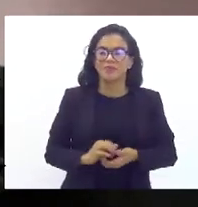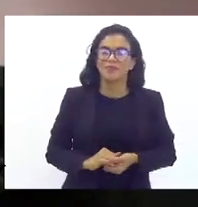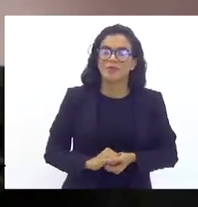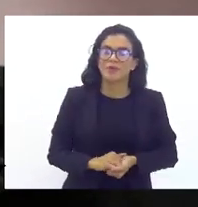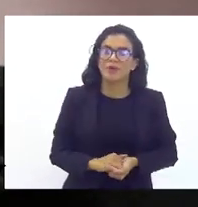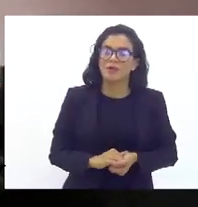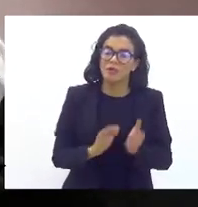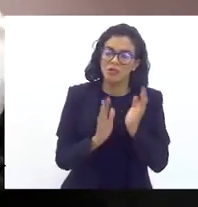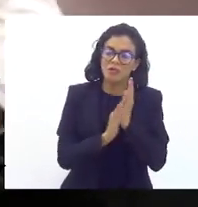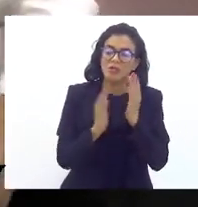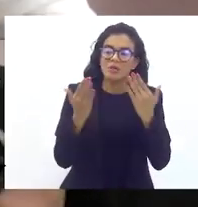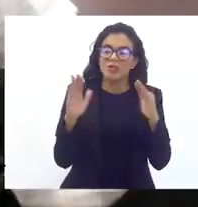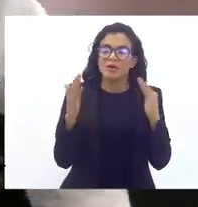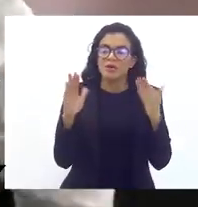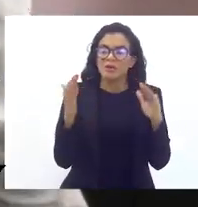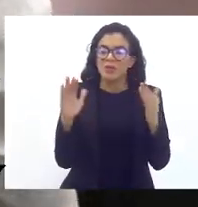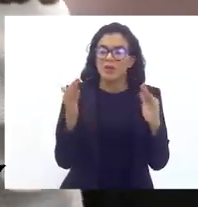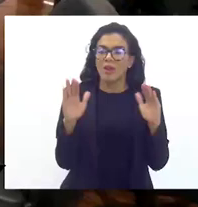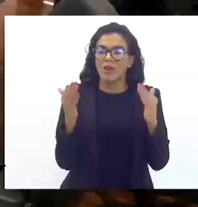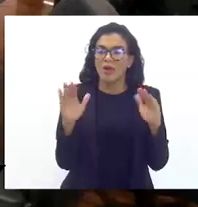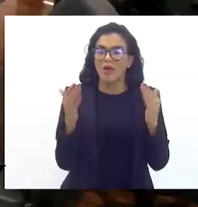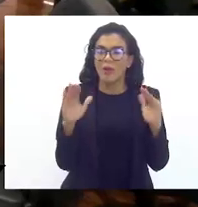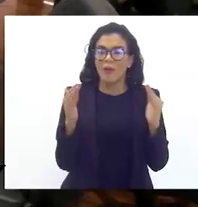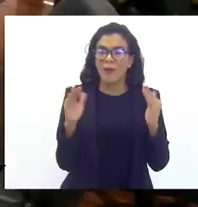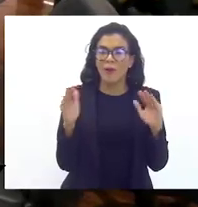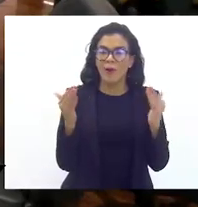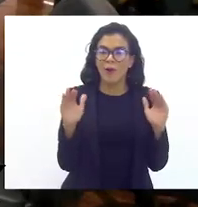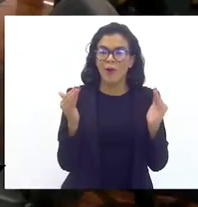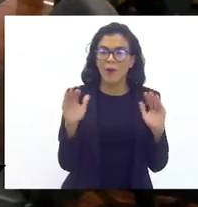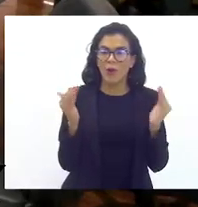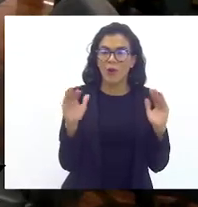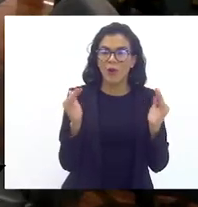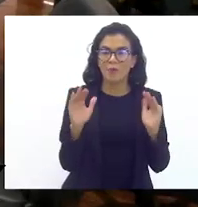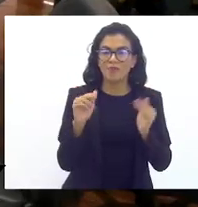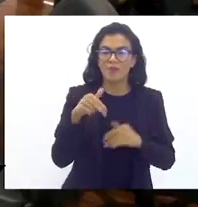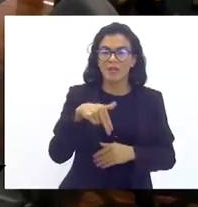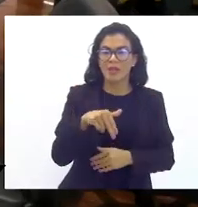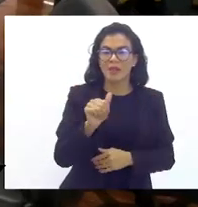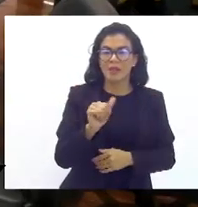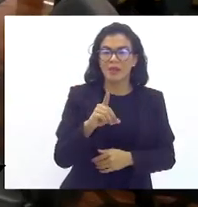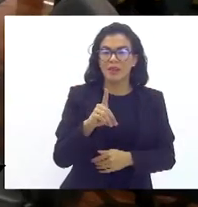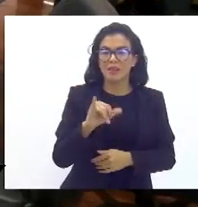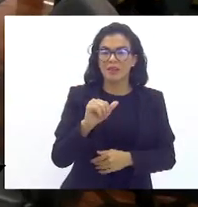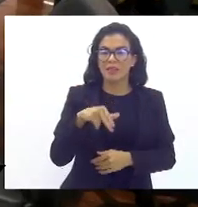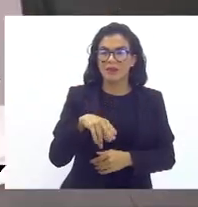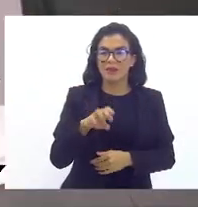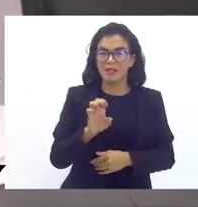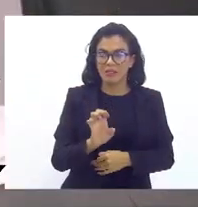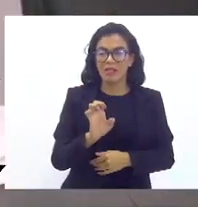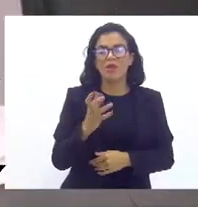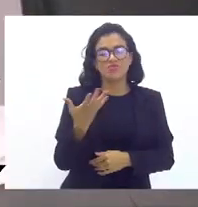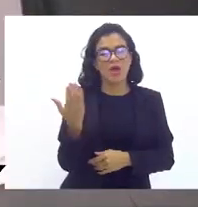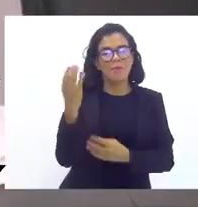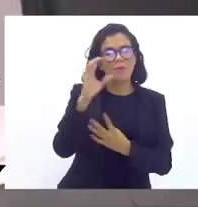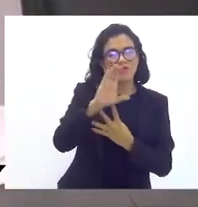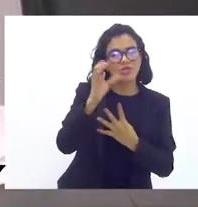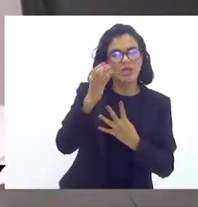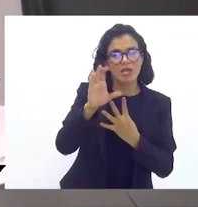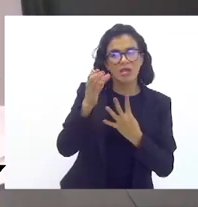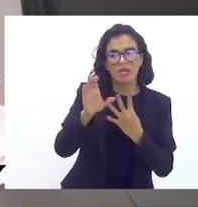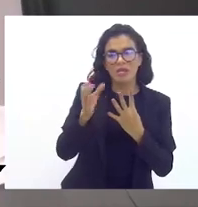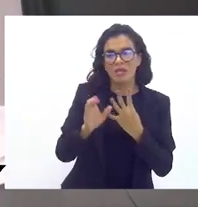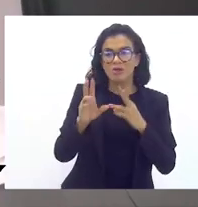muito bom eu queria apenas aqui a Nadine me lembra já até já postei sobre isso mas